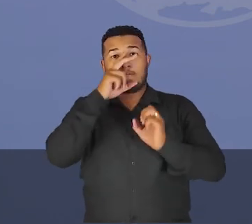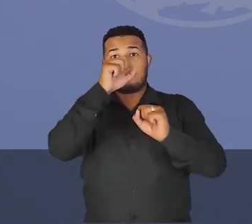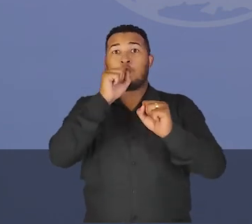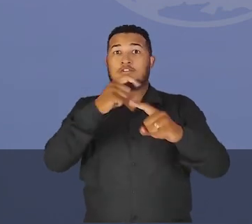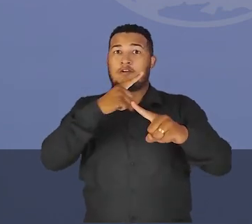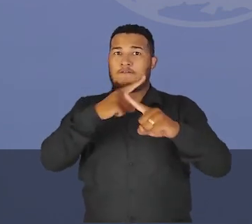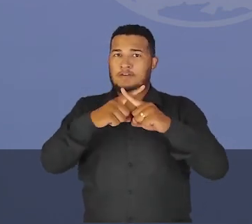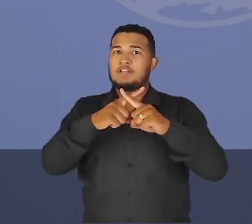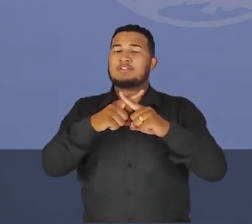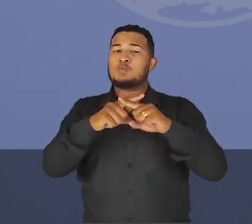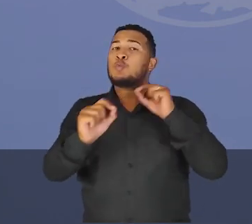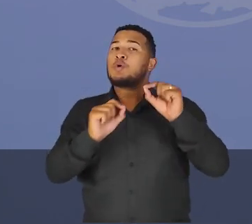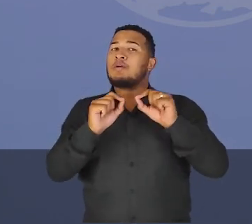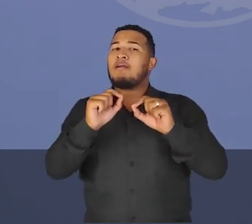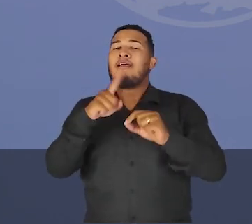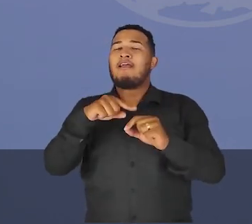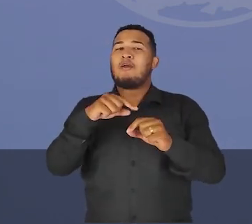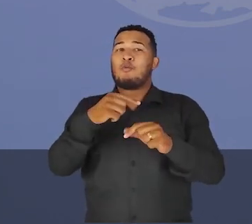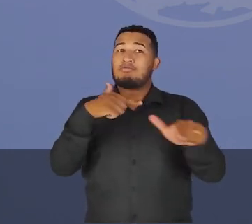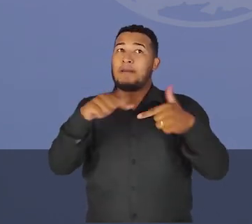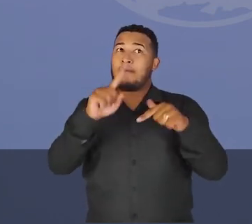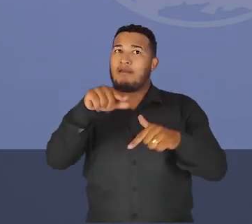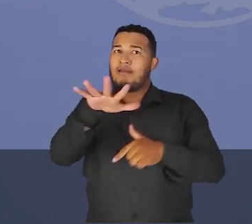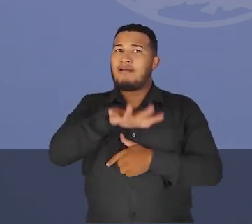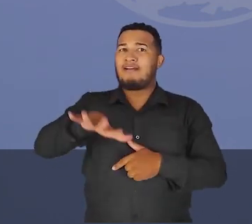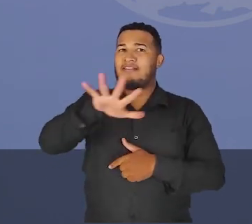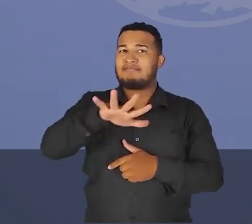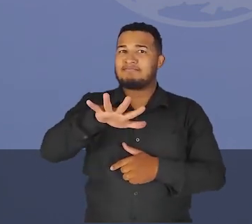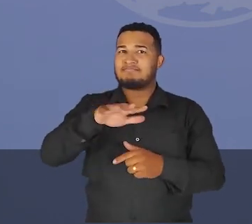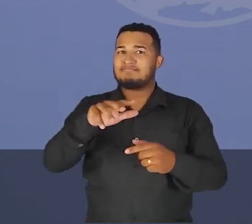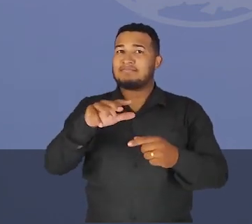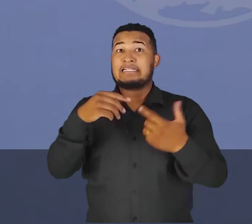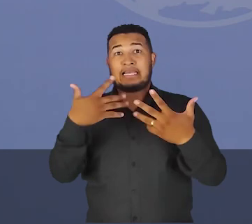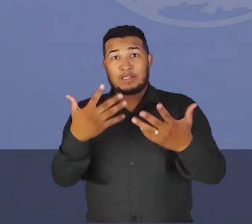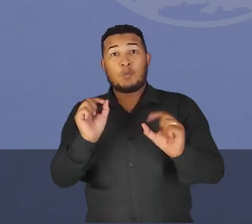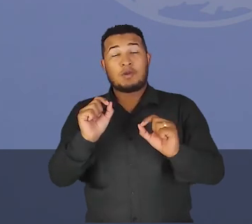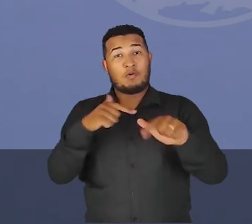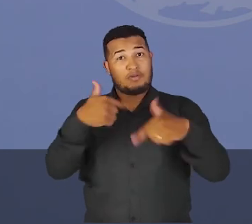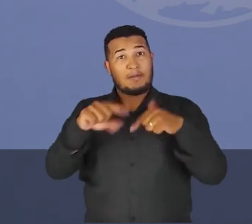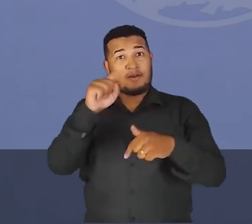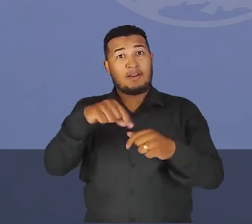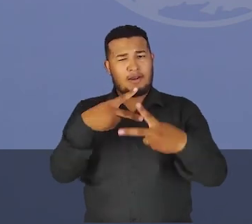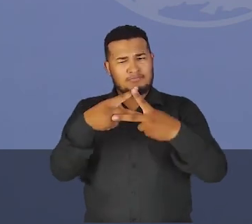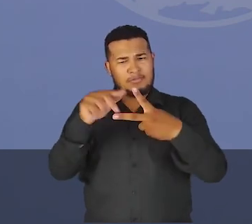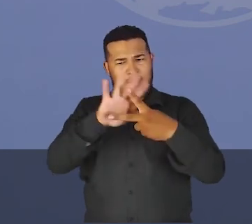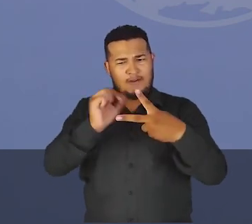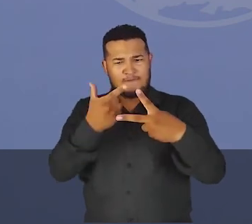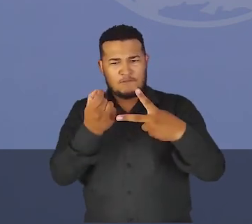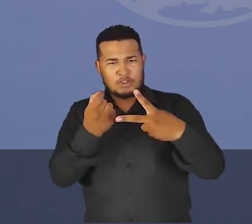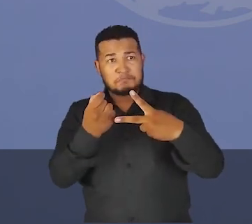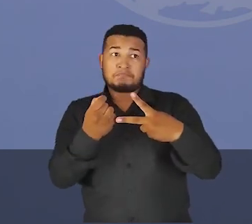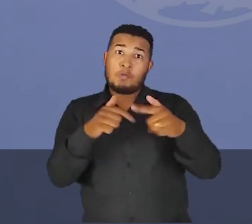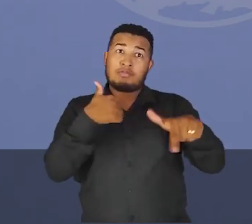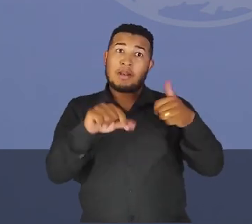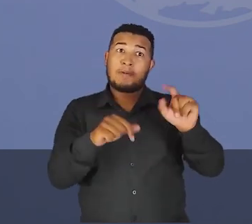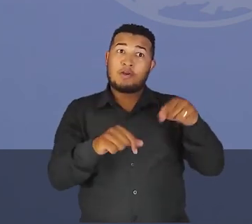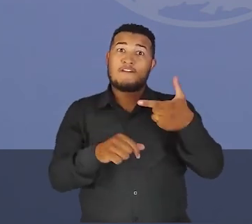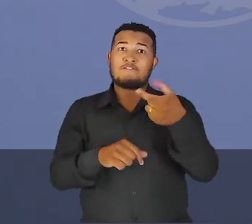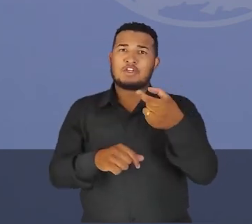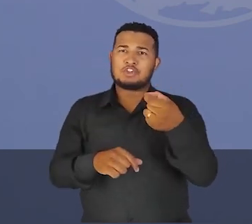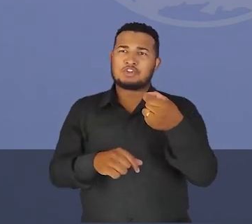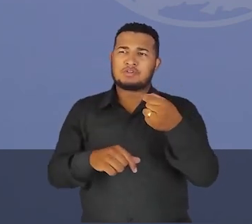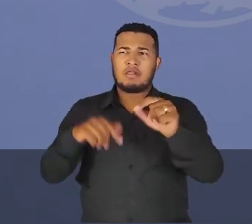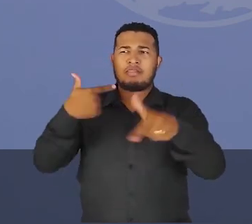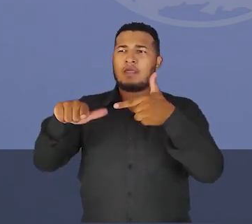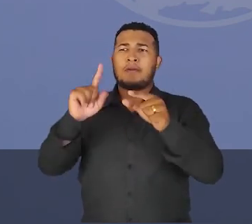o trabalho é numericamente a área. Opa, então neste caso o trabalho vale 20. Mas qual é a unidade de medida do